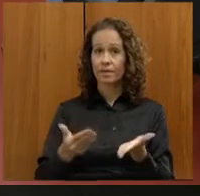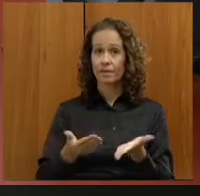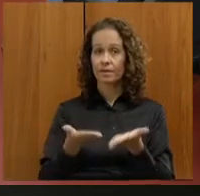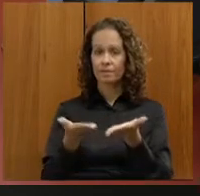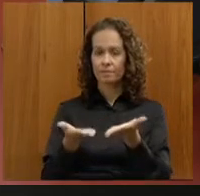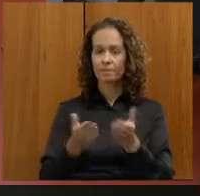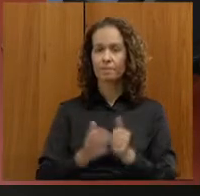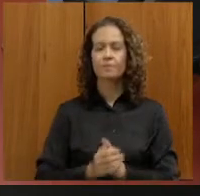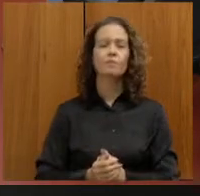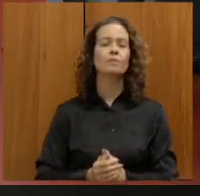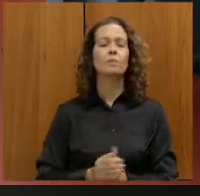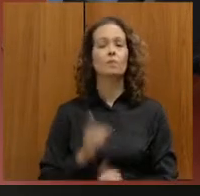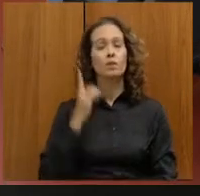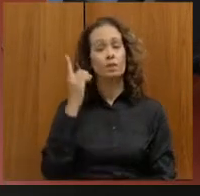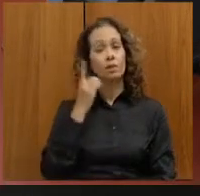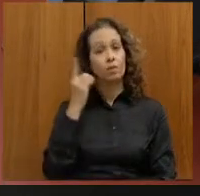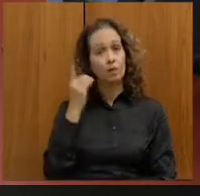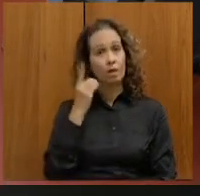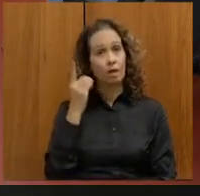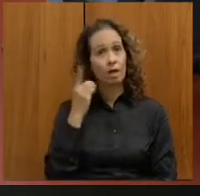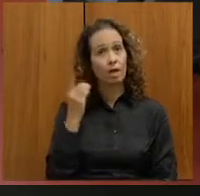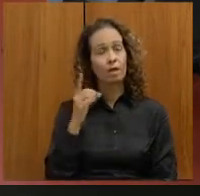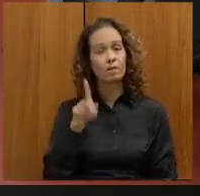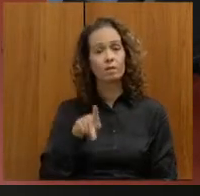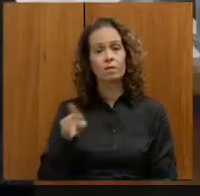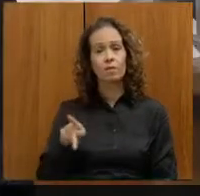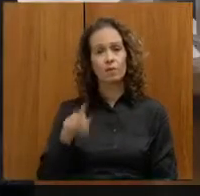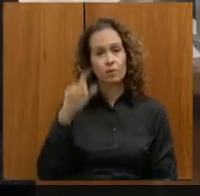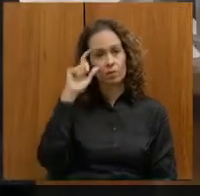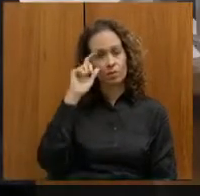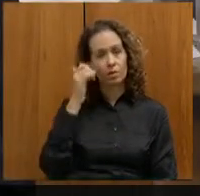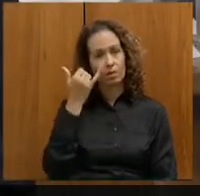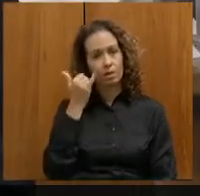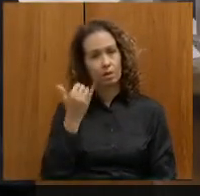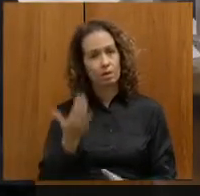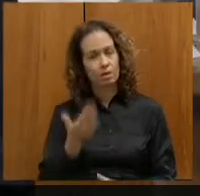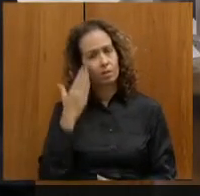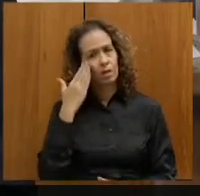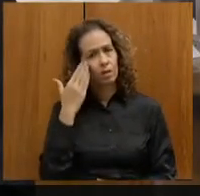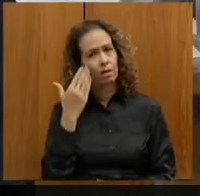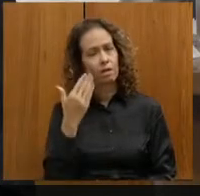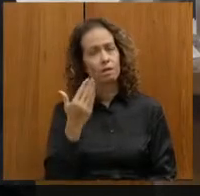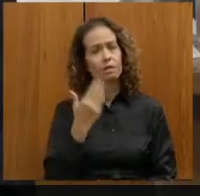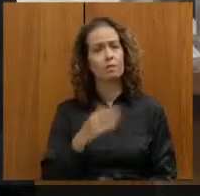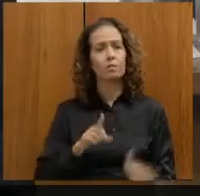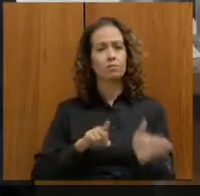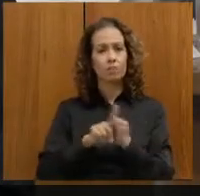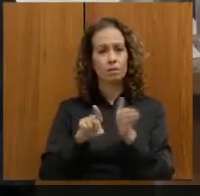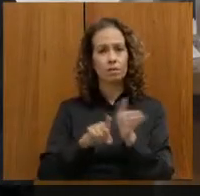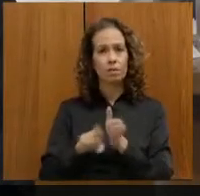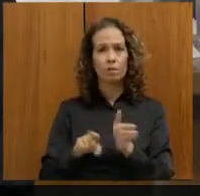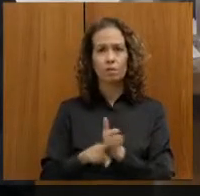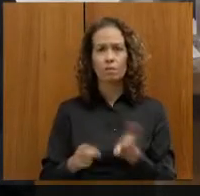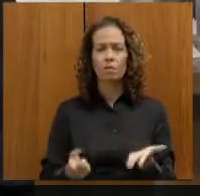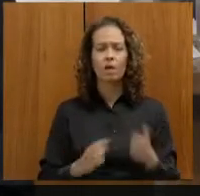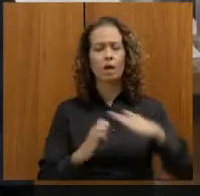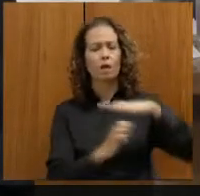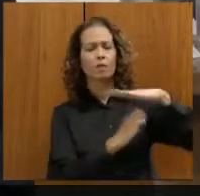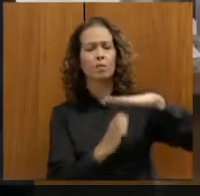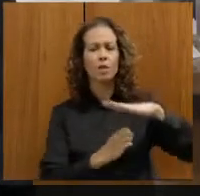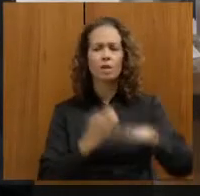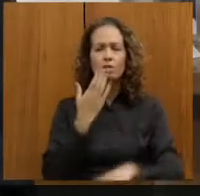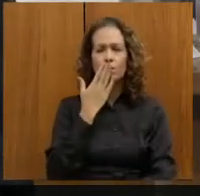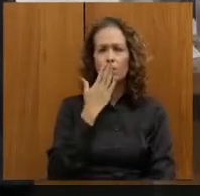Barbosa o deputado Professor Cleiton Obrigado pelas perguntas é com relação a Quais empresas